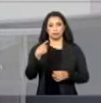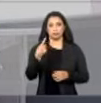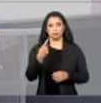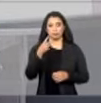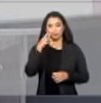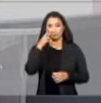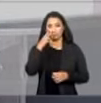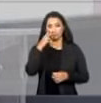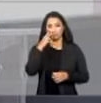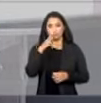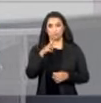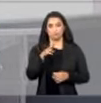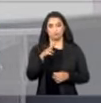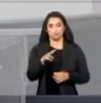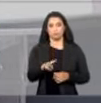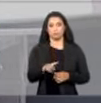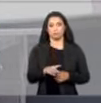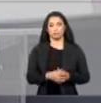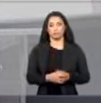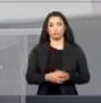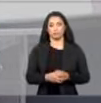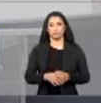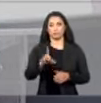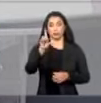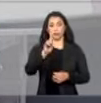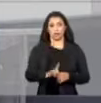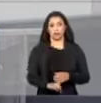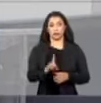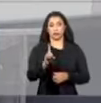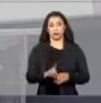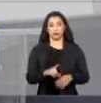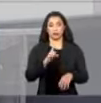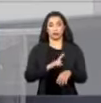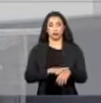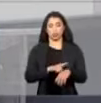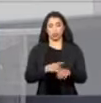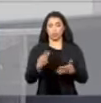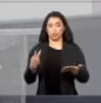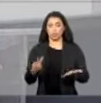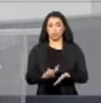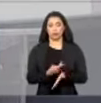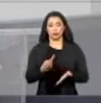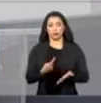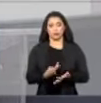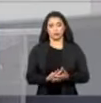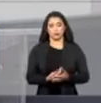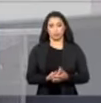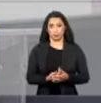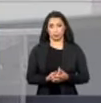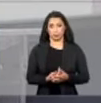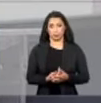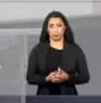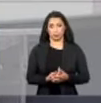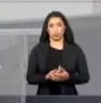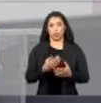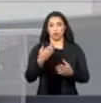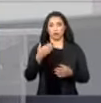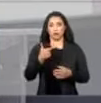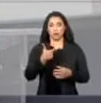exercer o mandato de diretor no momento de sua implantação, entre 2002